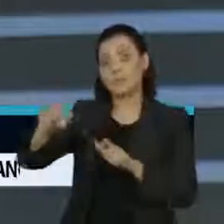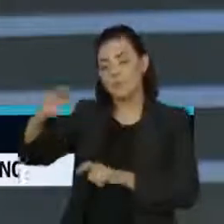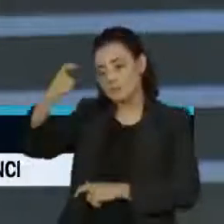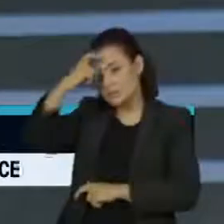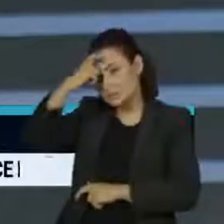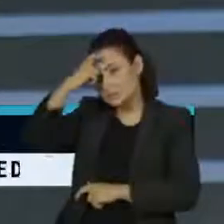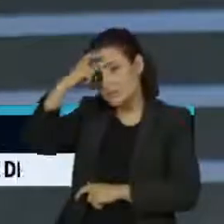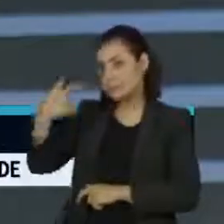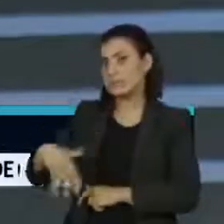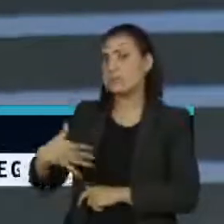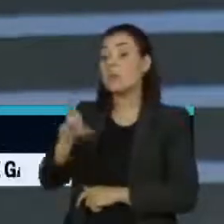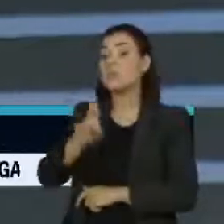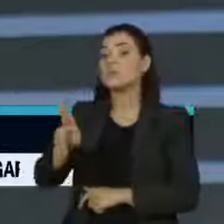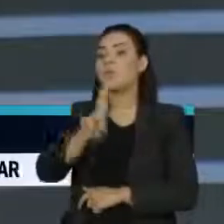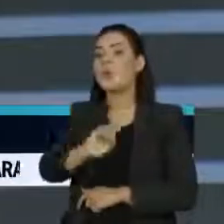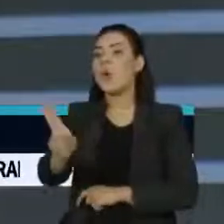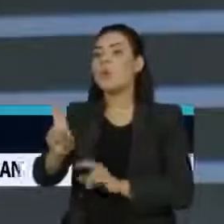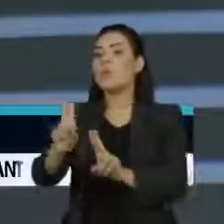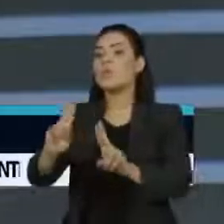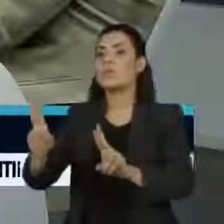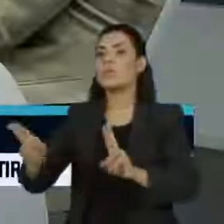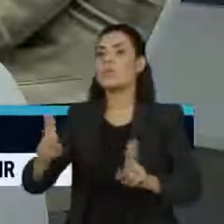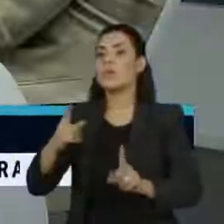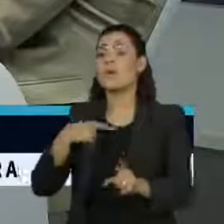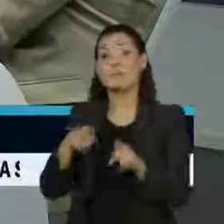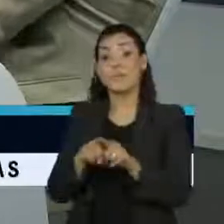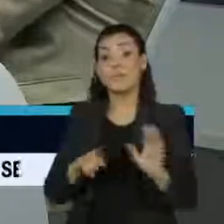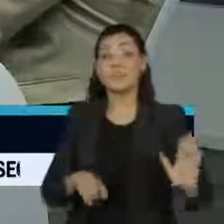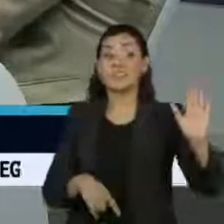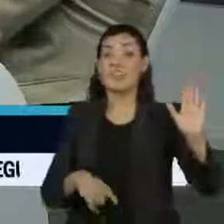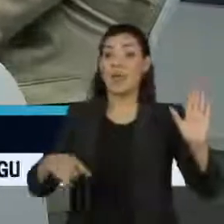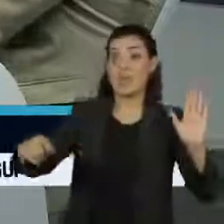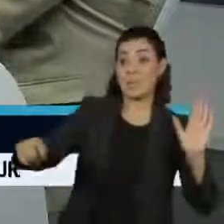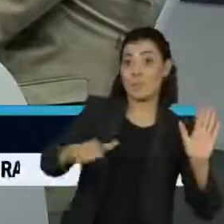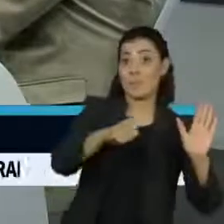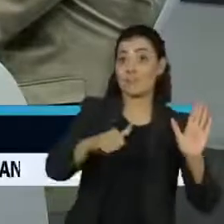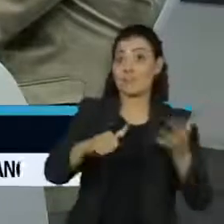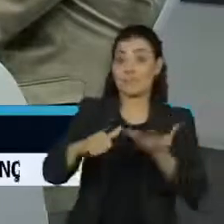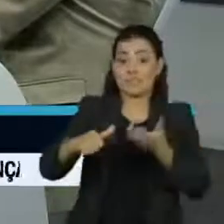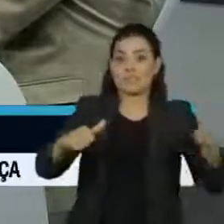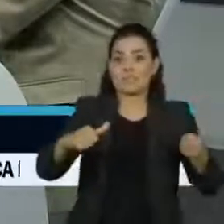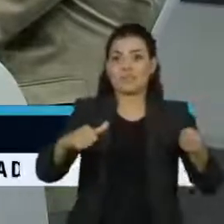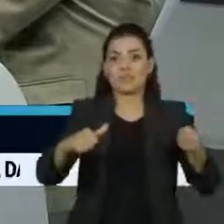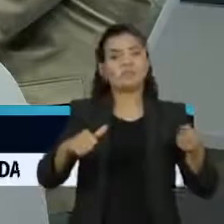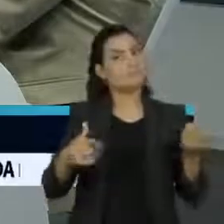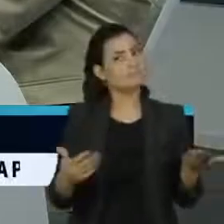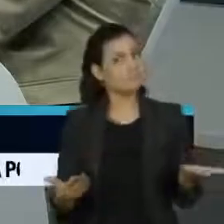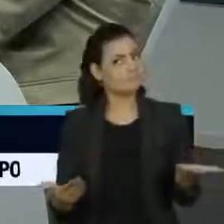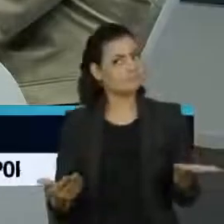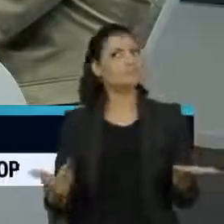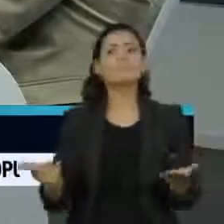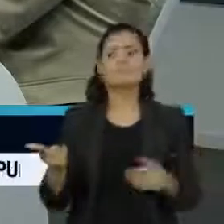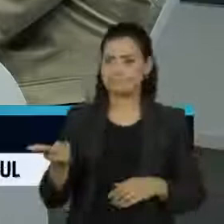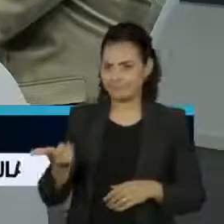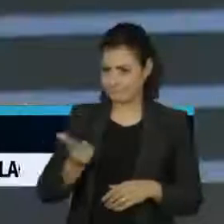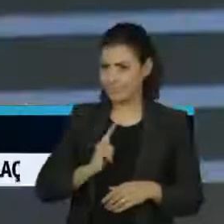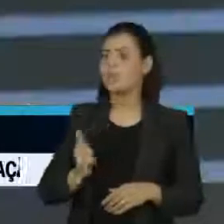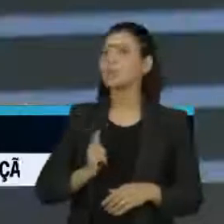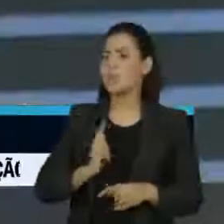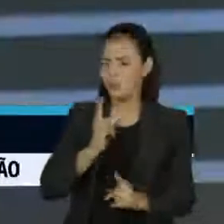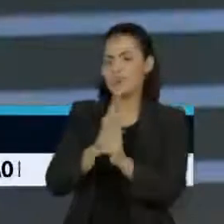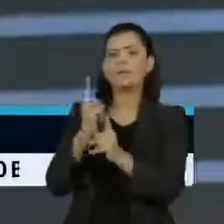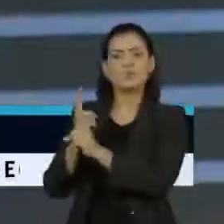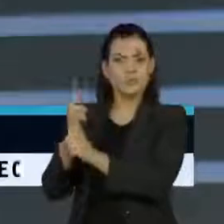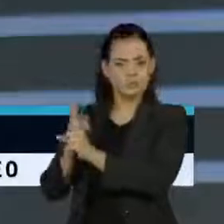utilizaram isso e aos candidatos que foram beneficiados. Eu não tenho dúvida disso. Há condições de